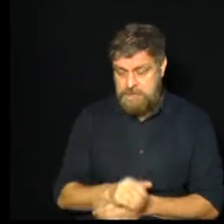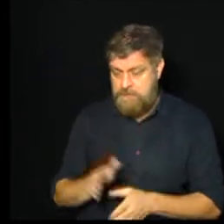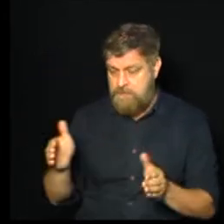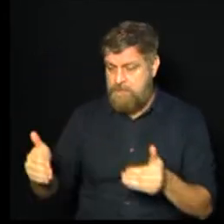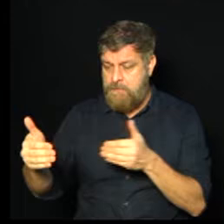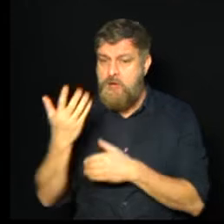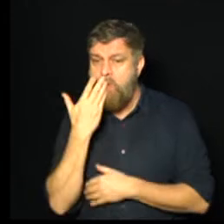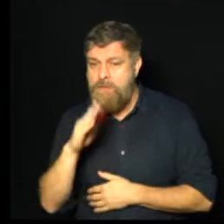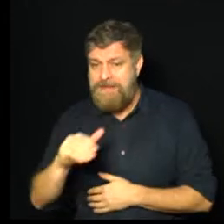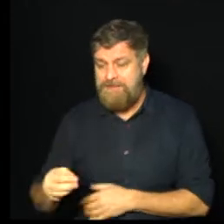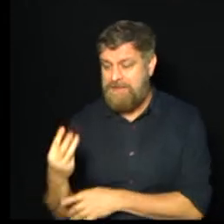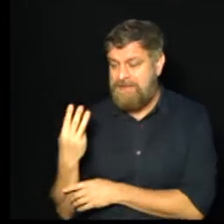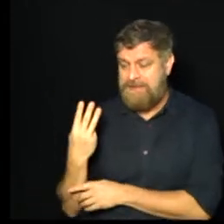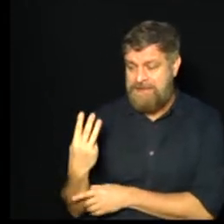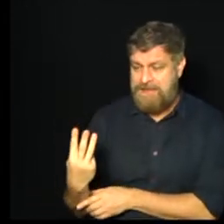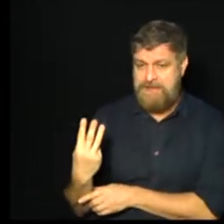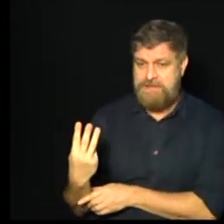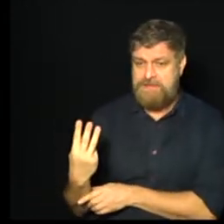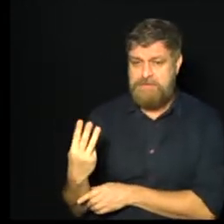são 3.